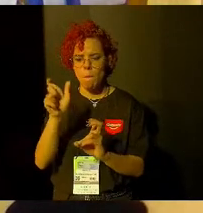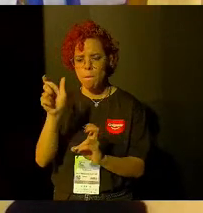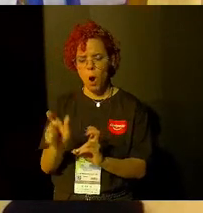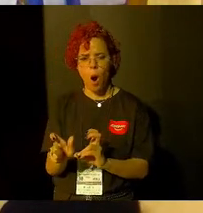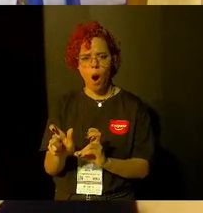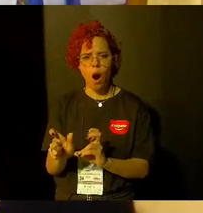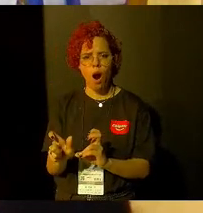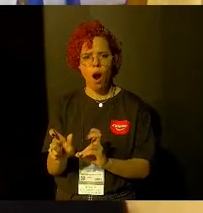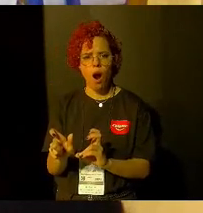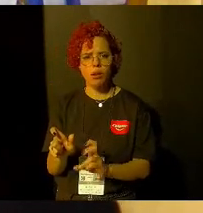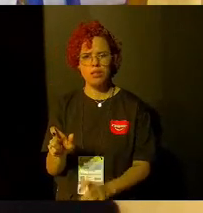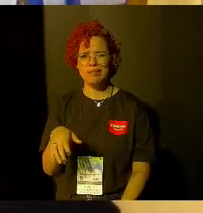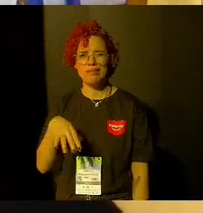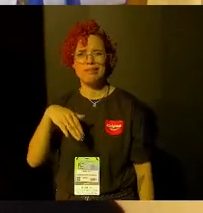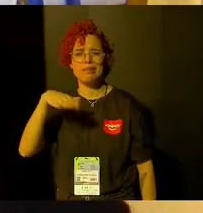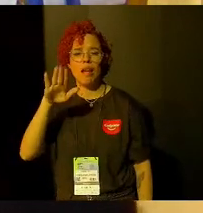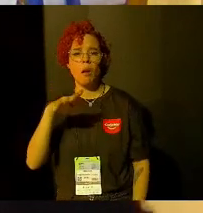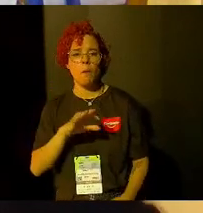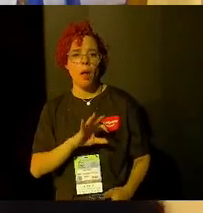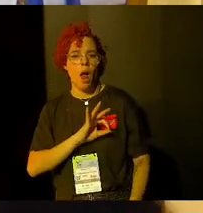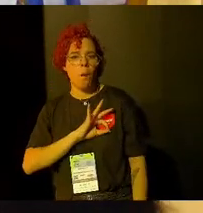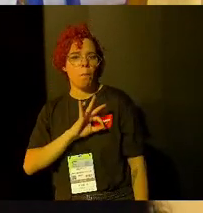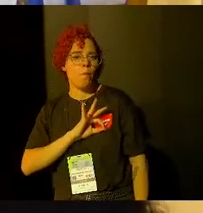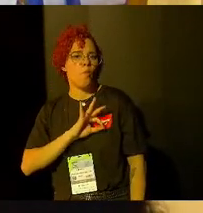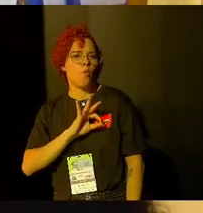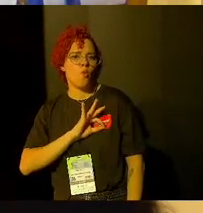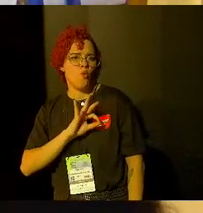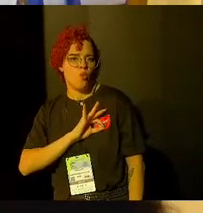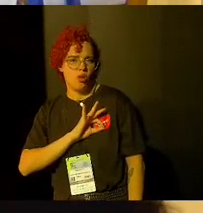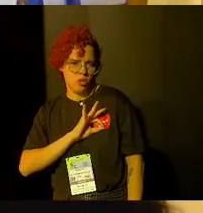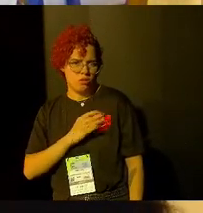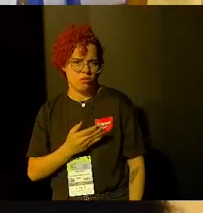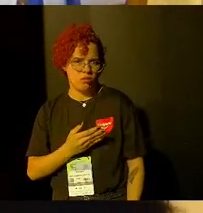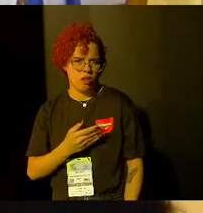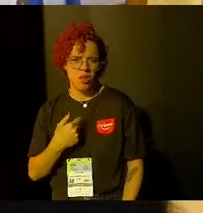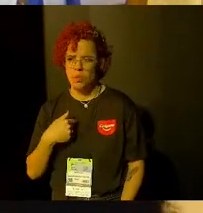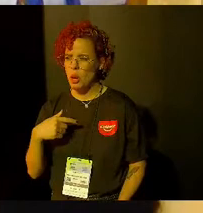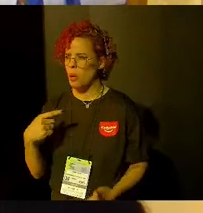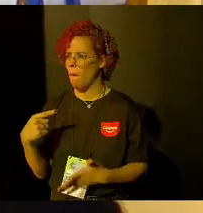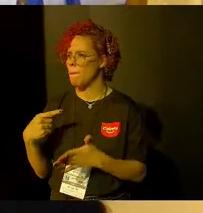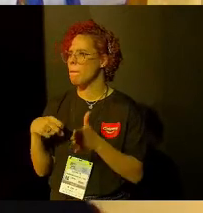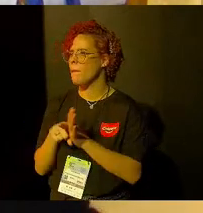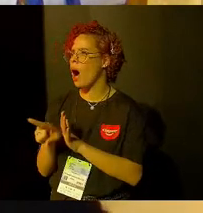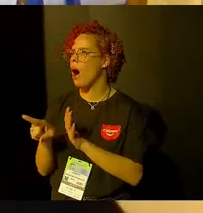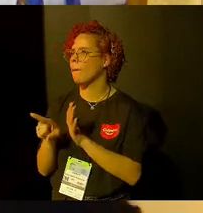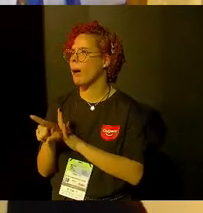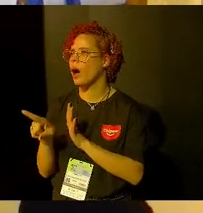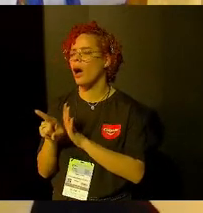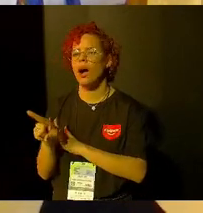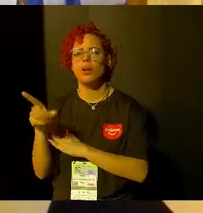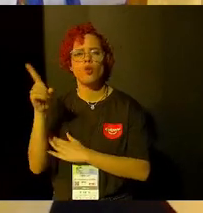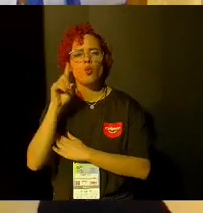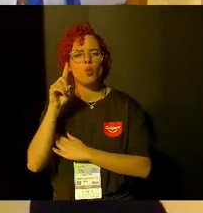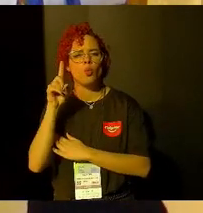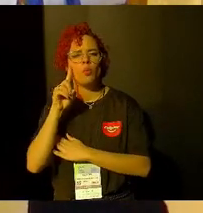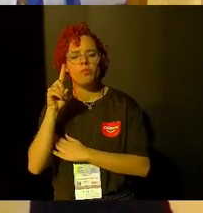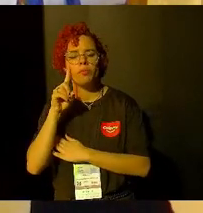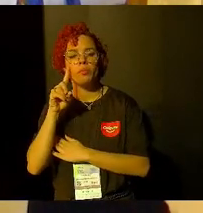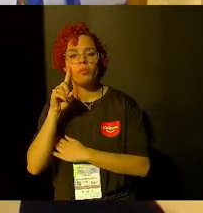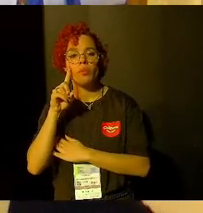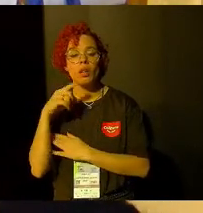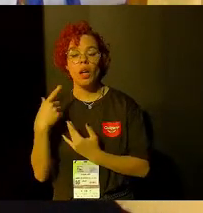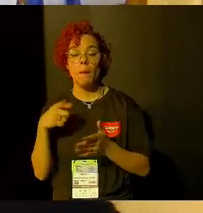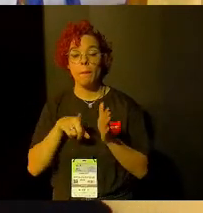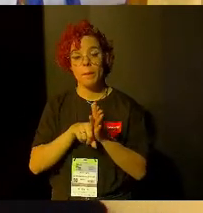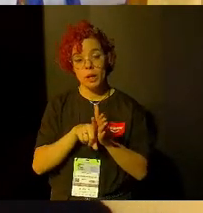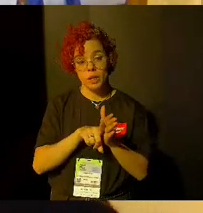origem da Polícia Militar que tanto questionamos diariamente Preciso fazer uma cena sobre eles e a pesquisa